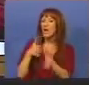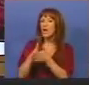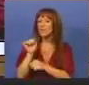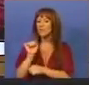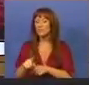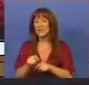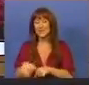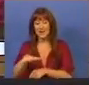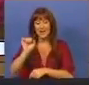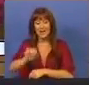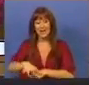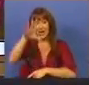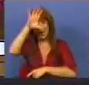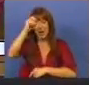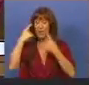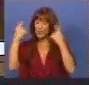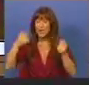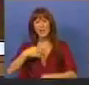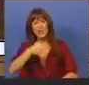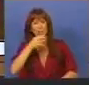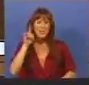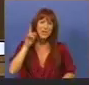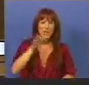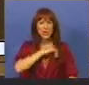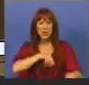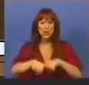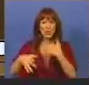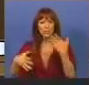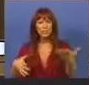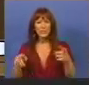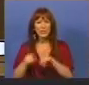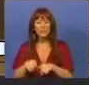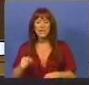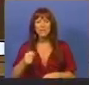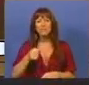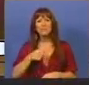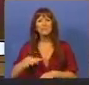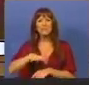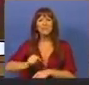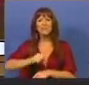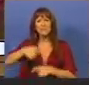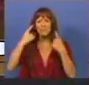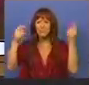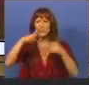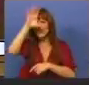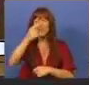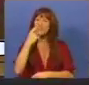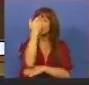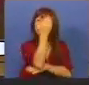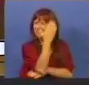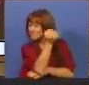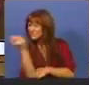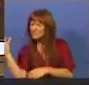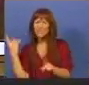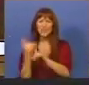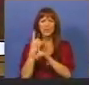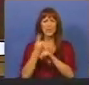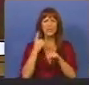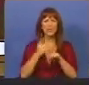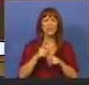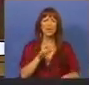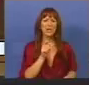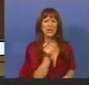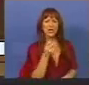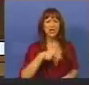rentabilização do domínio público, e eu estou a falar, senhores e senhores deputados, domínio público aqui é os monumentos nacionais, é os Jerónimos,